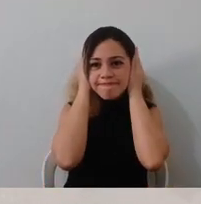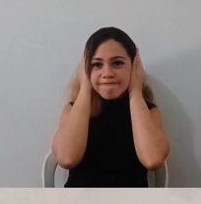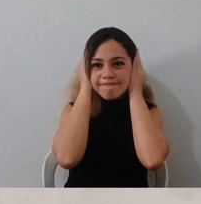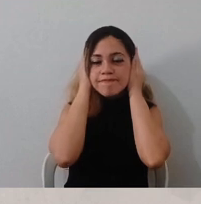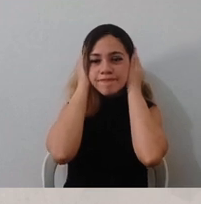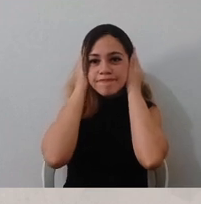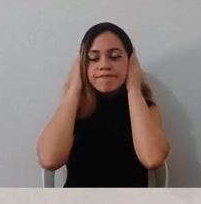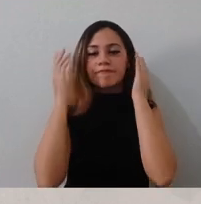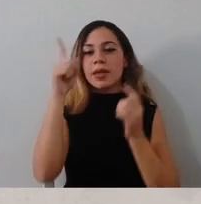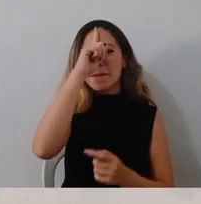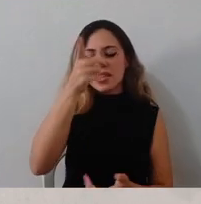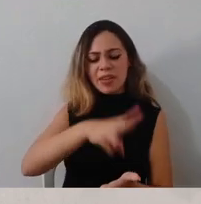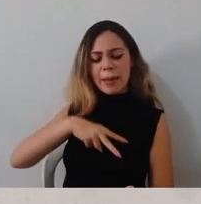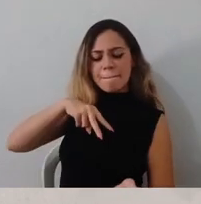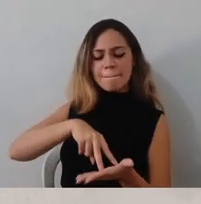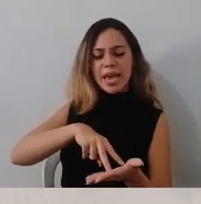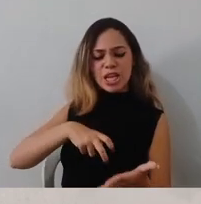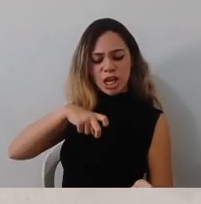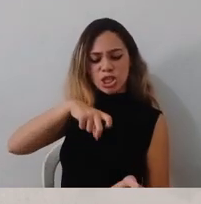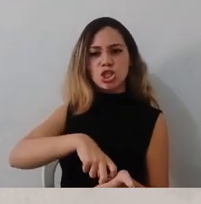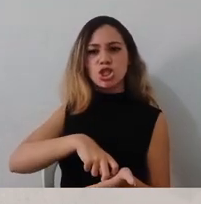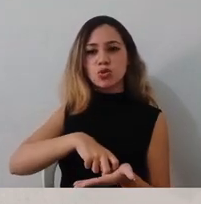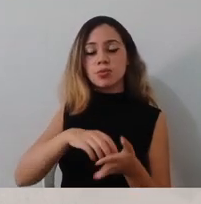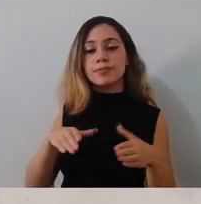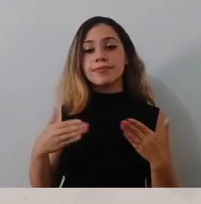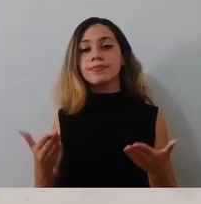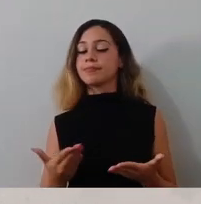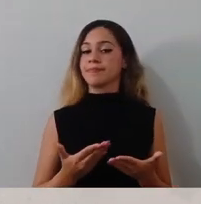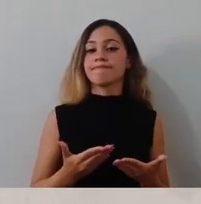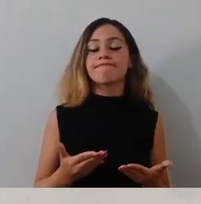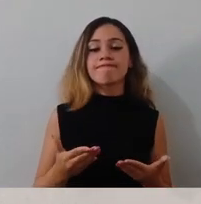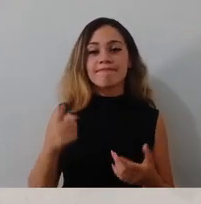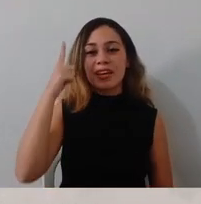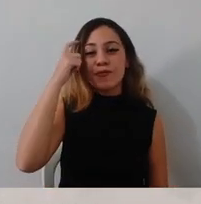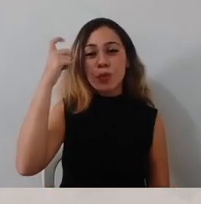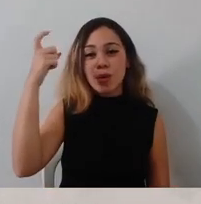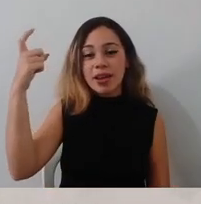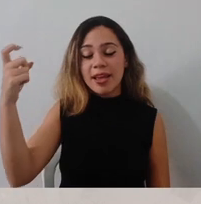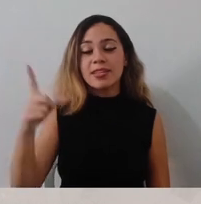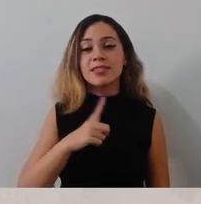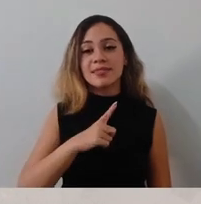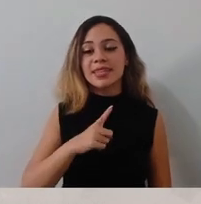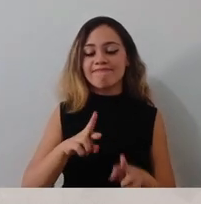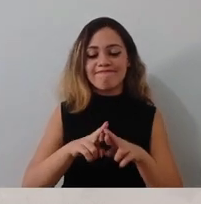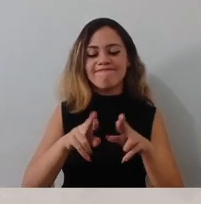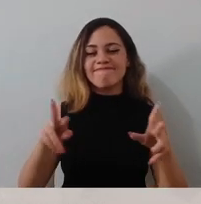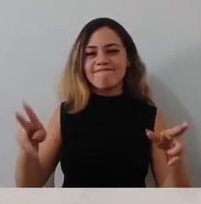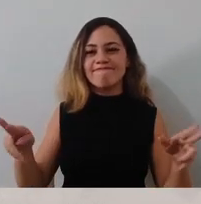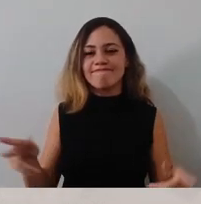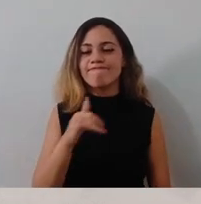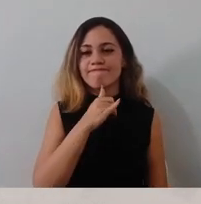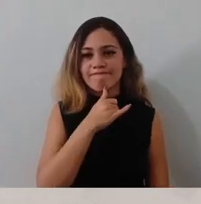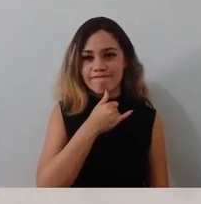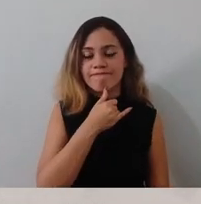em pé, tirava ele, colocava ele de castigo. Então, Milva, as formas de violência, elas são